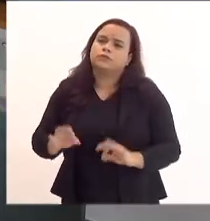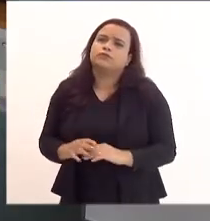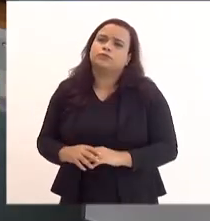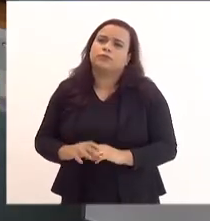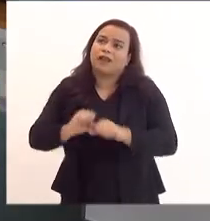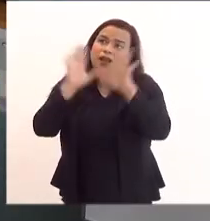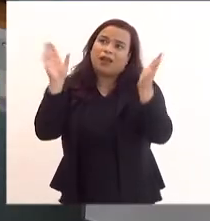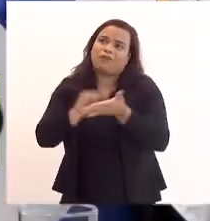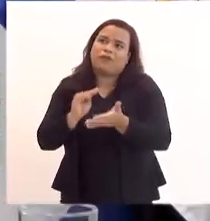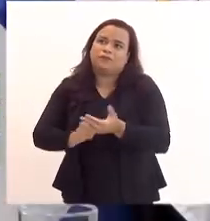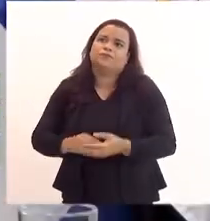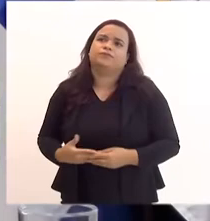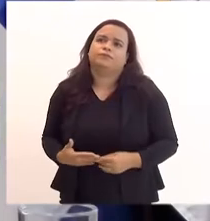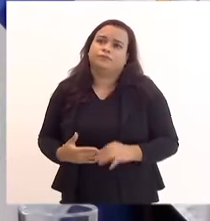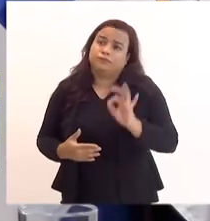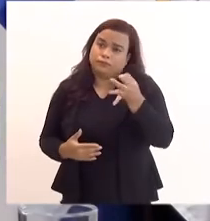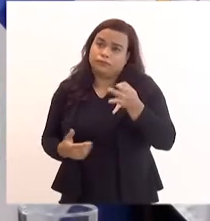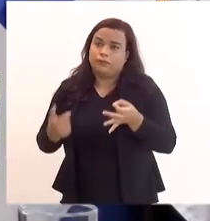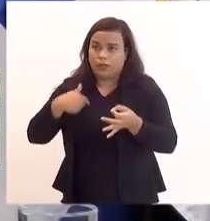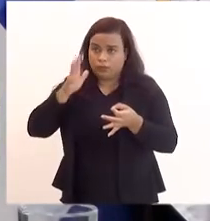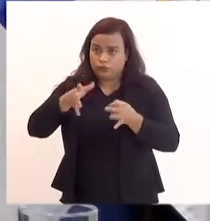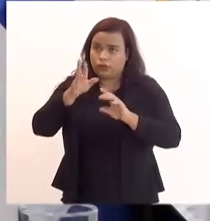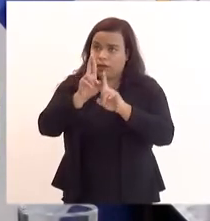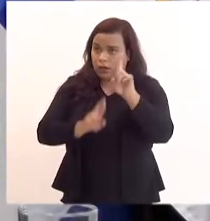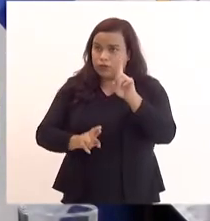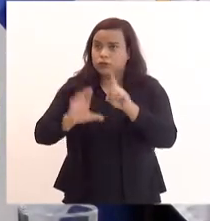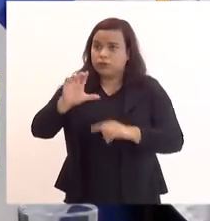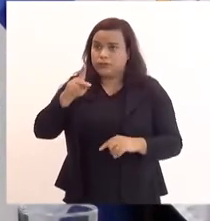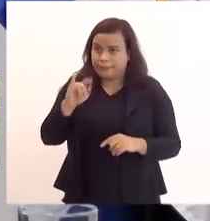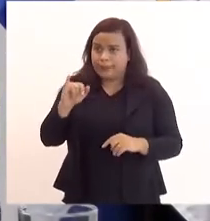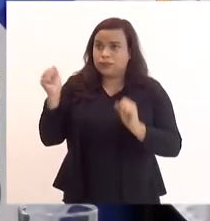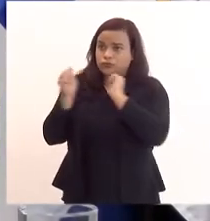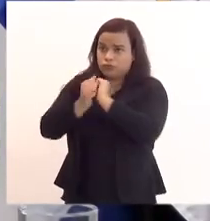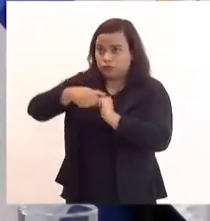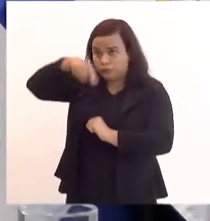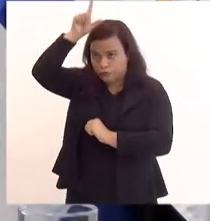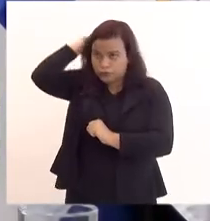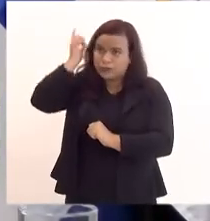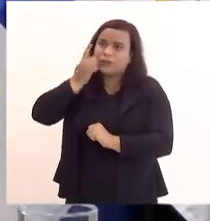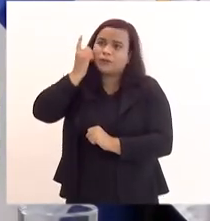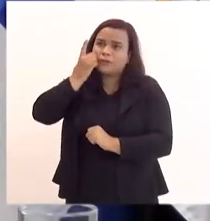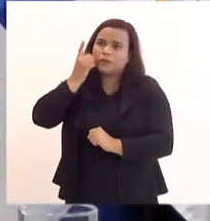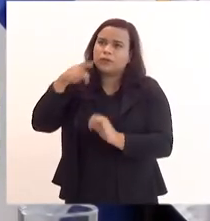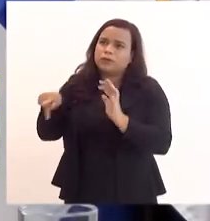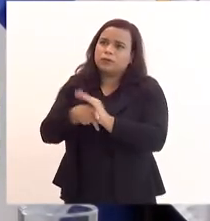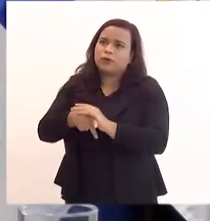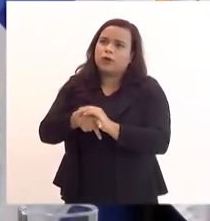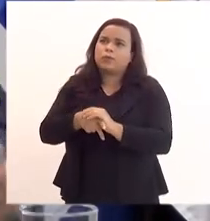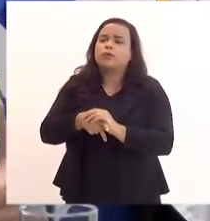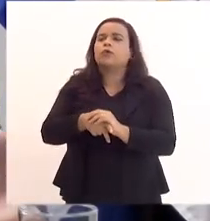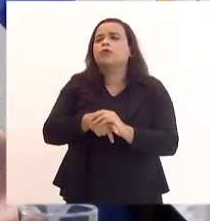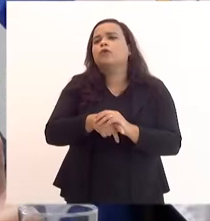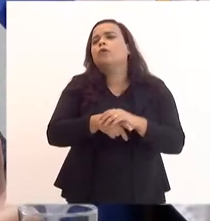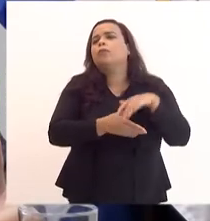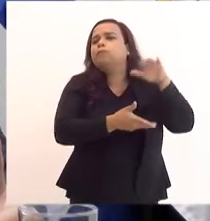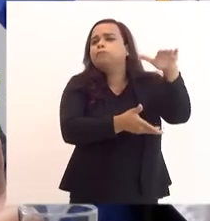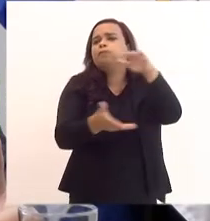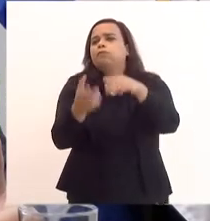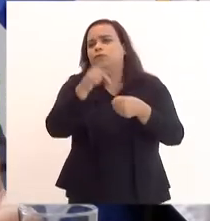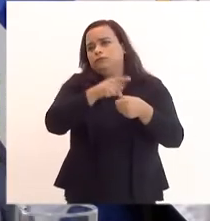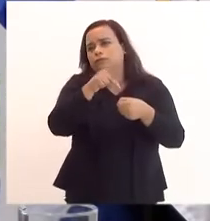não está clara. Eu, por exemplo, fui relator da CPI com o deputado Luiz Paulo, fui relator da CPI dos royalties. Produzi um